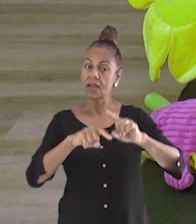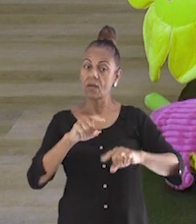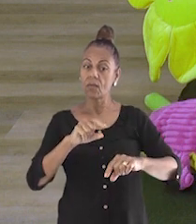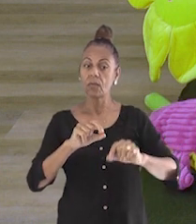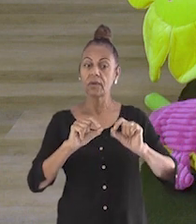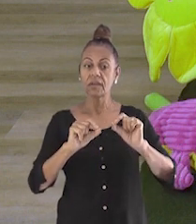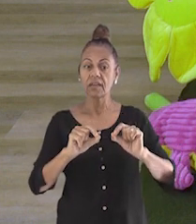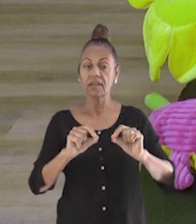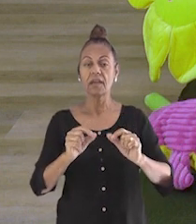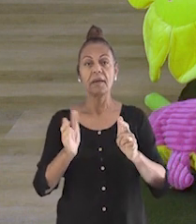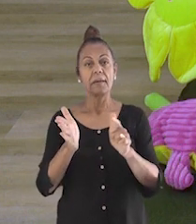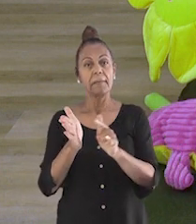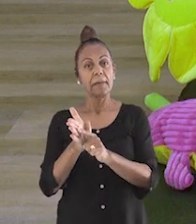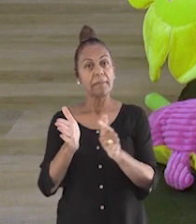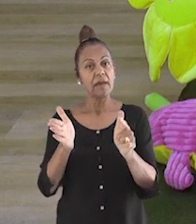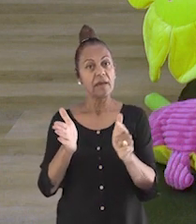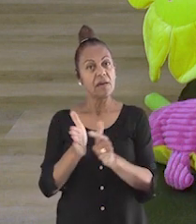de